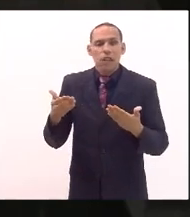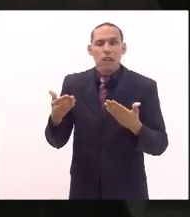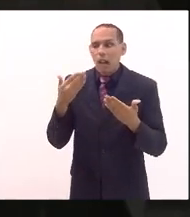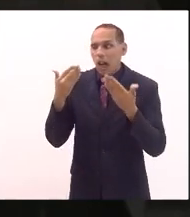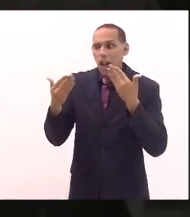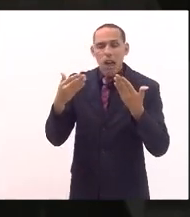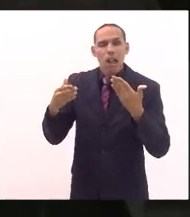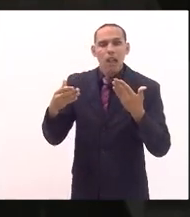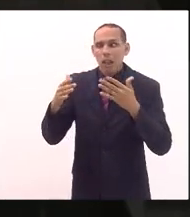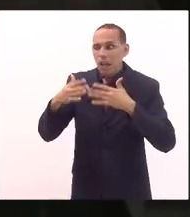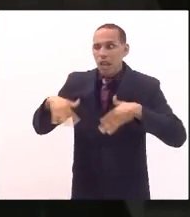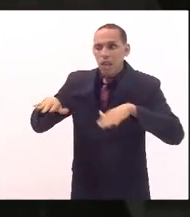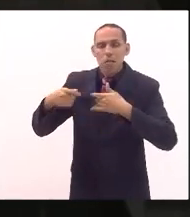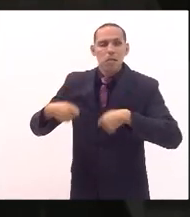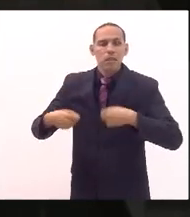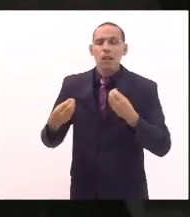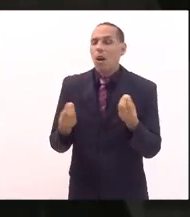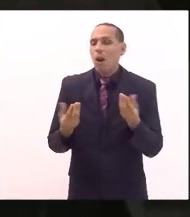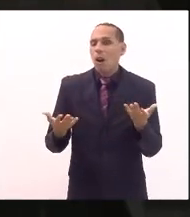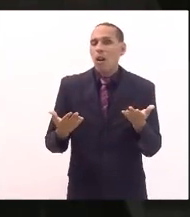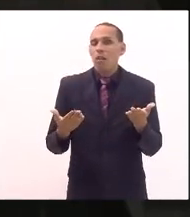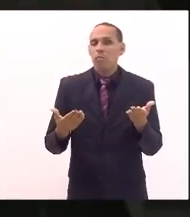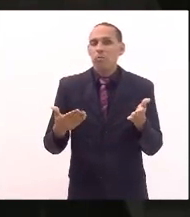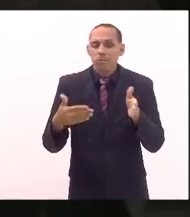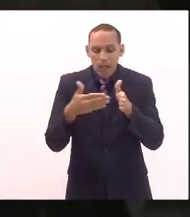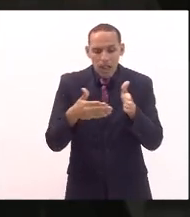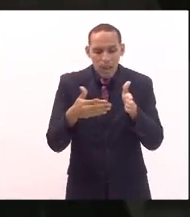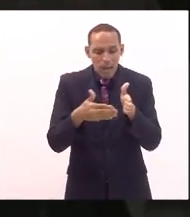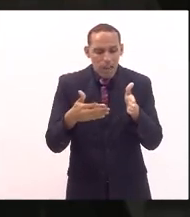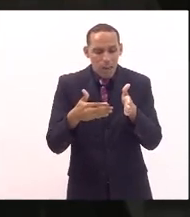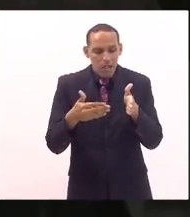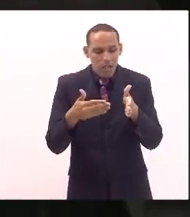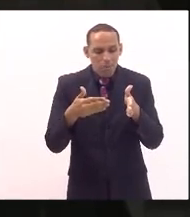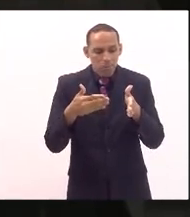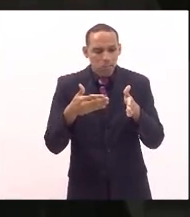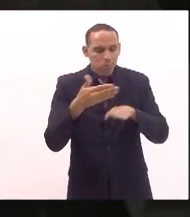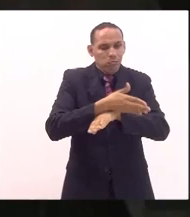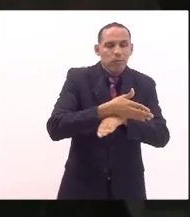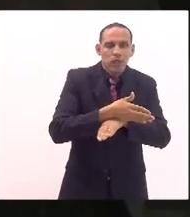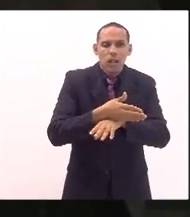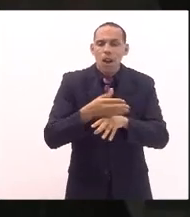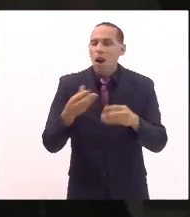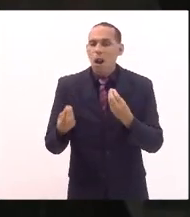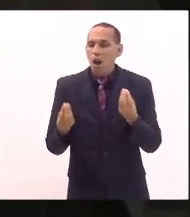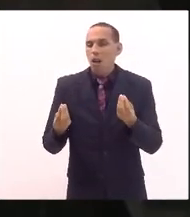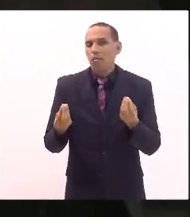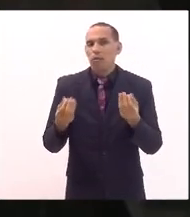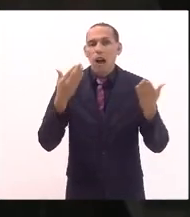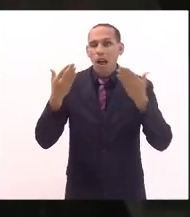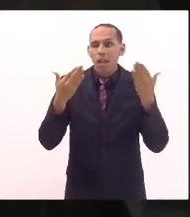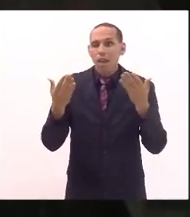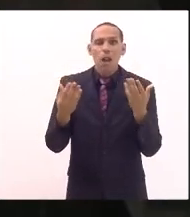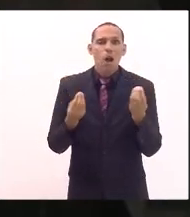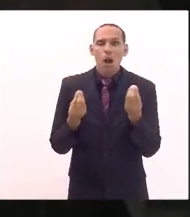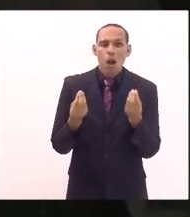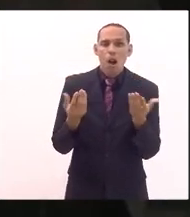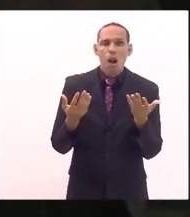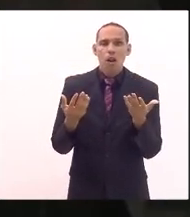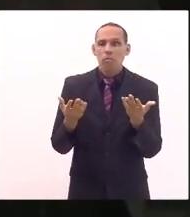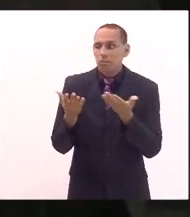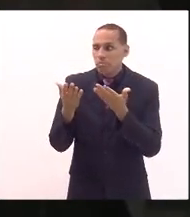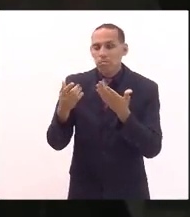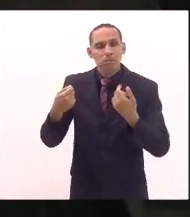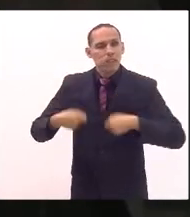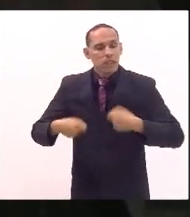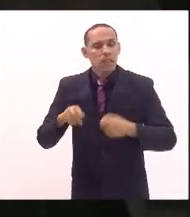como destravar e como destravar como desatar esse nó do atendimento das demandas das carências